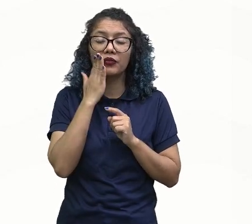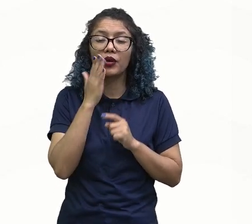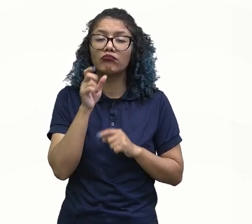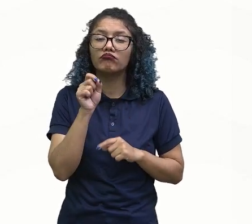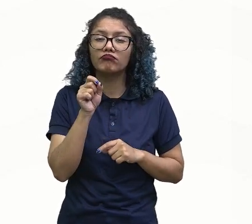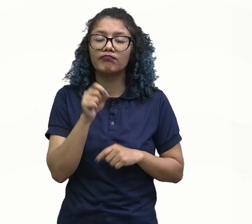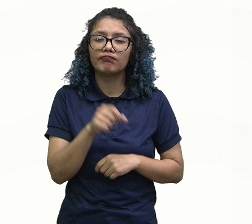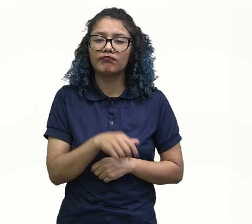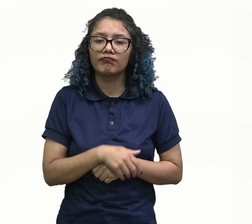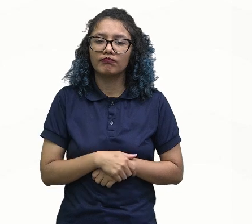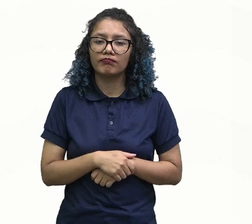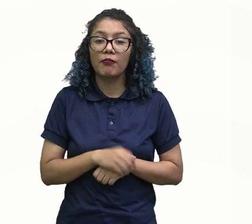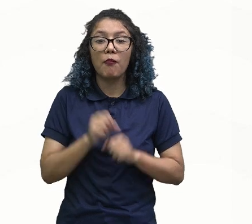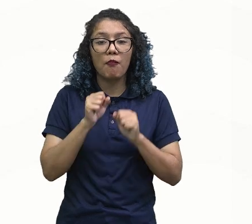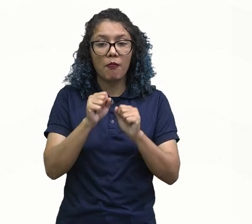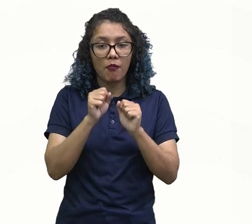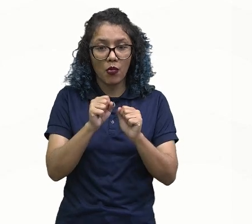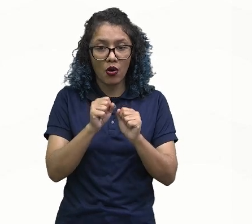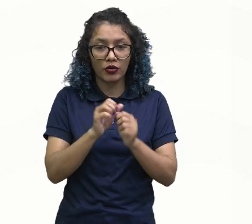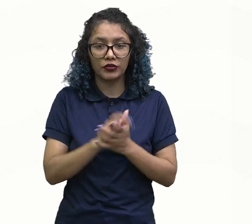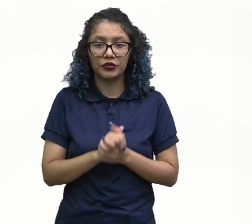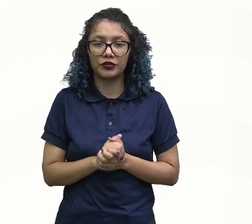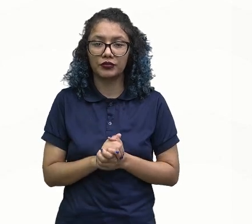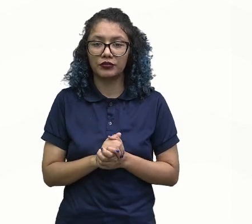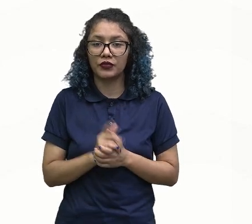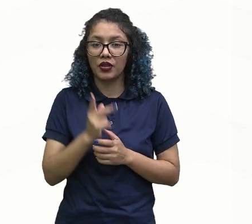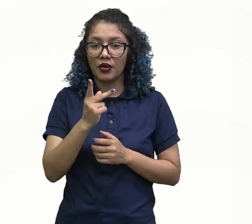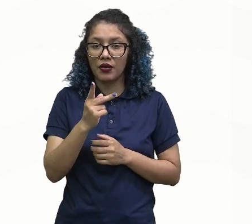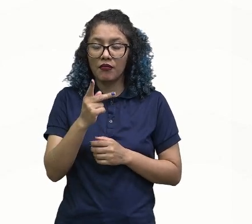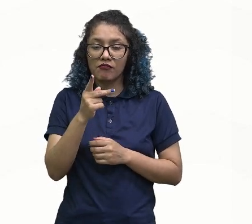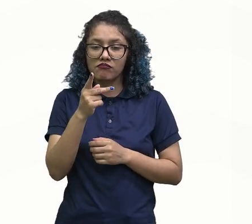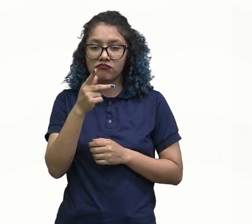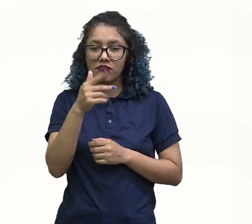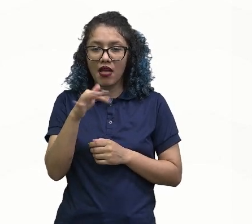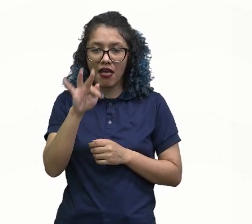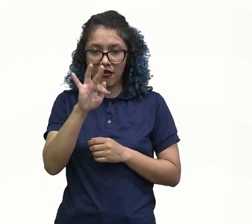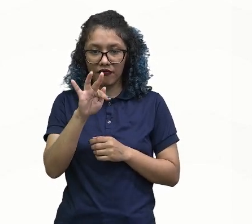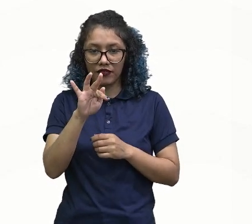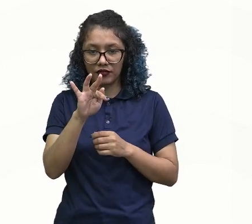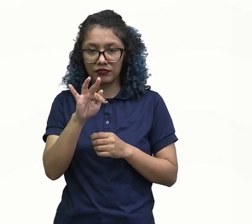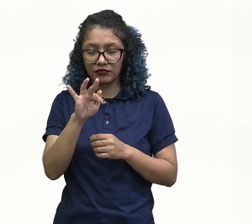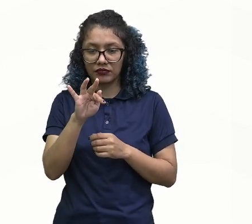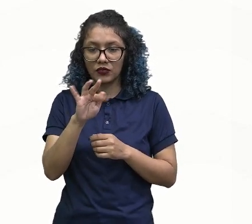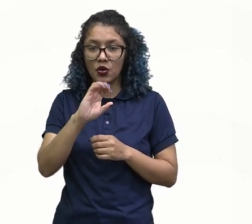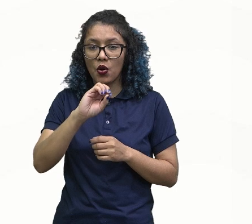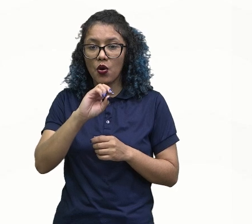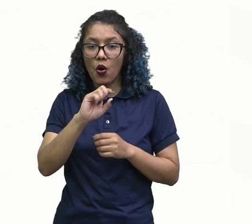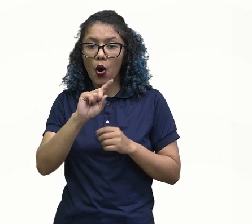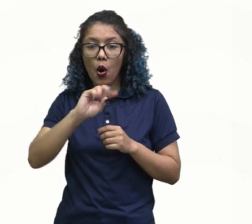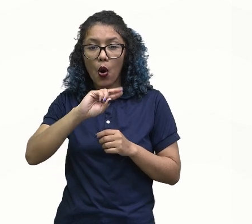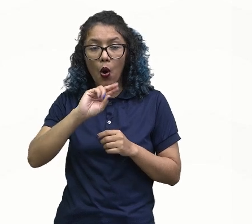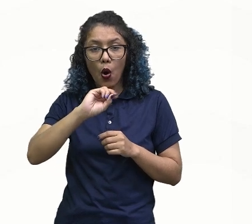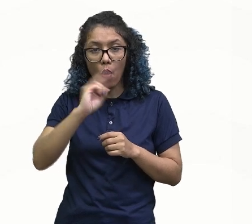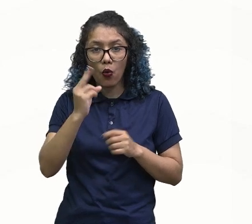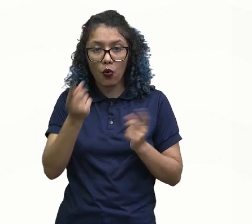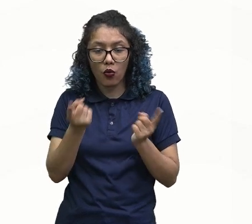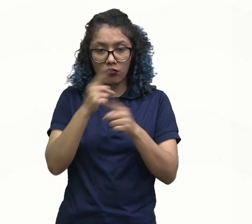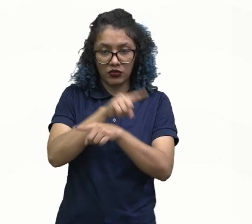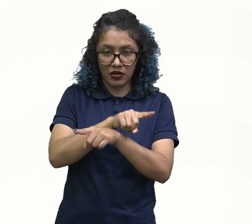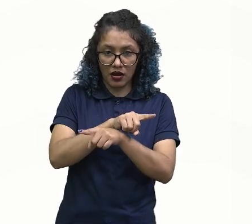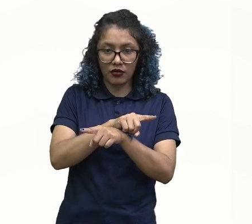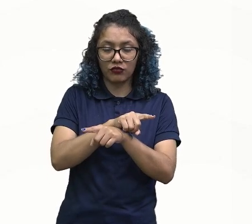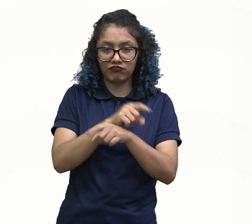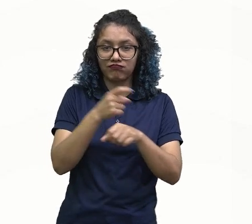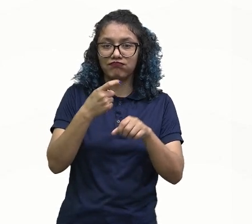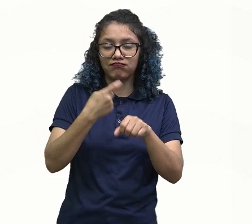pode ser na ida, que é fusão, ou na volta, como vocês já viram, que é solidificação, tá?